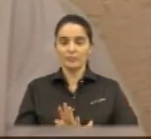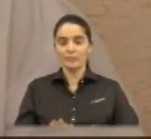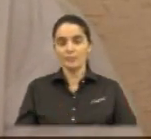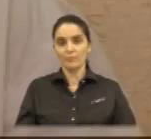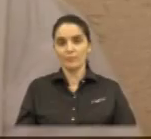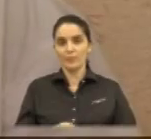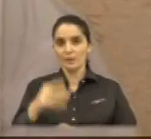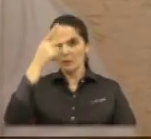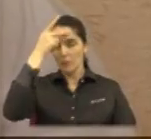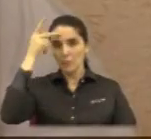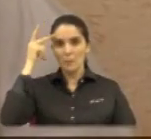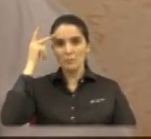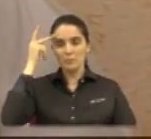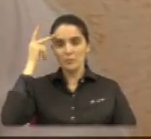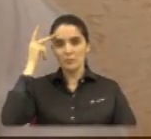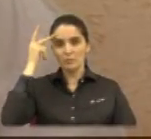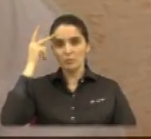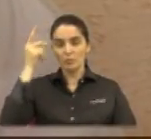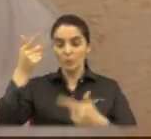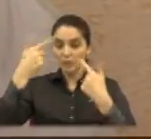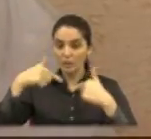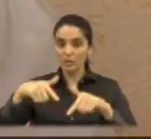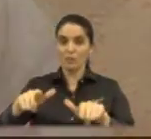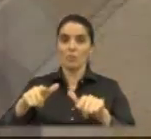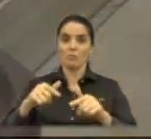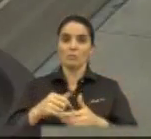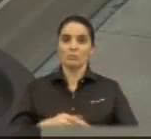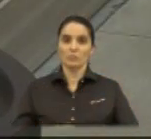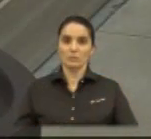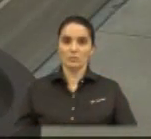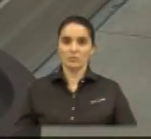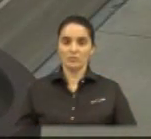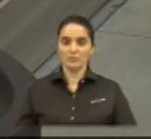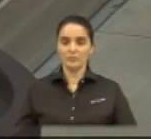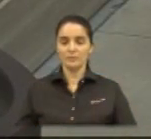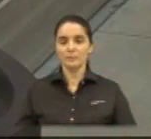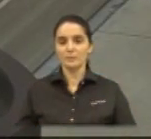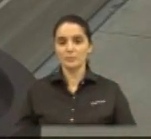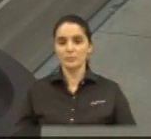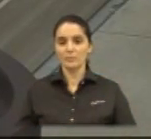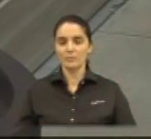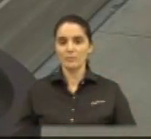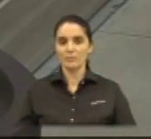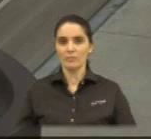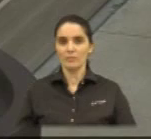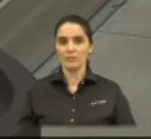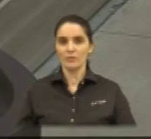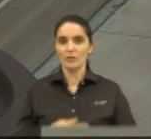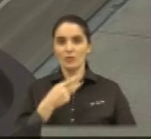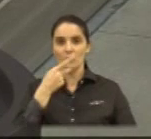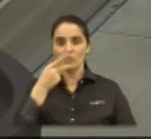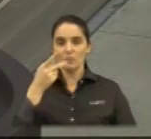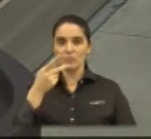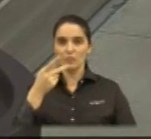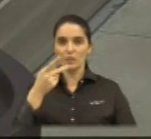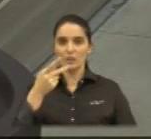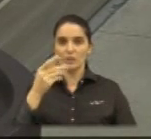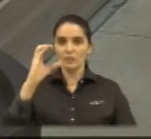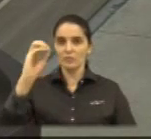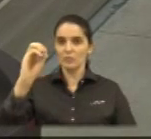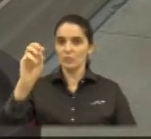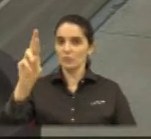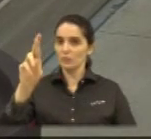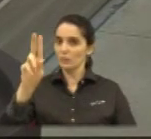fazendo enfrentamento para uma condição mais igual, né? quando se fala da corrupção, tem um lado que